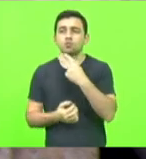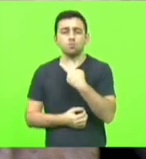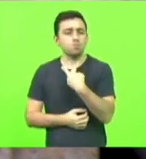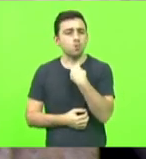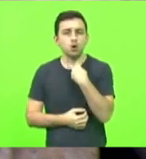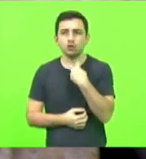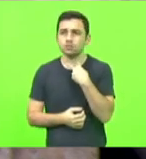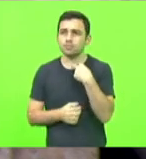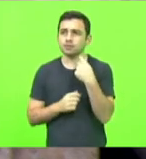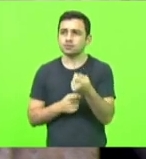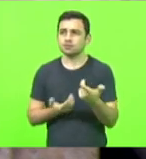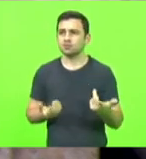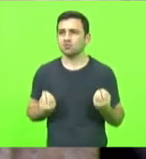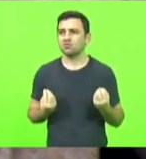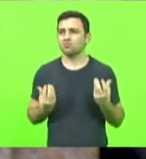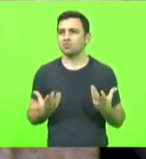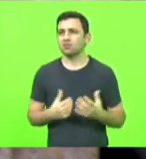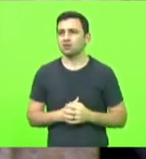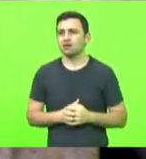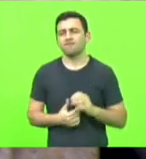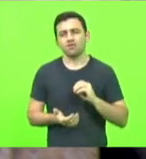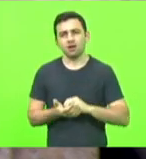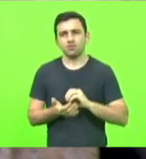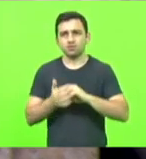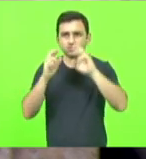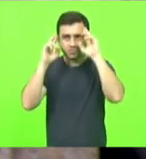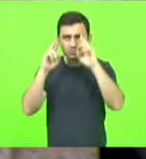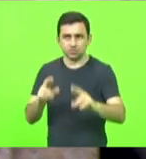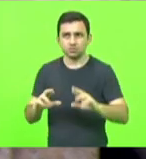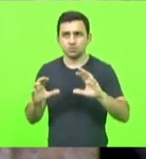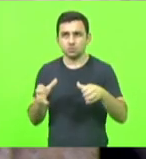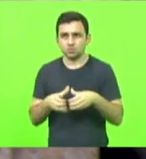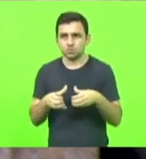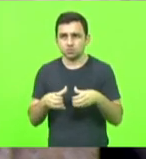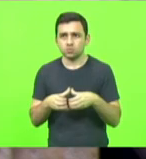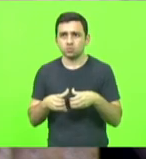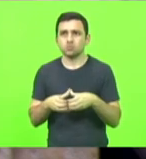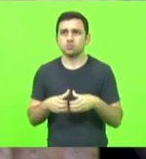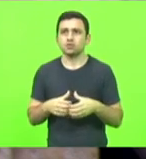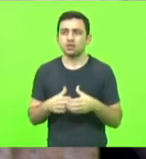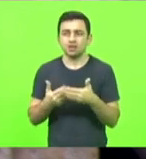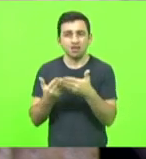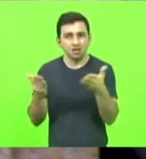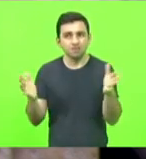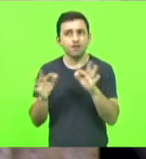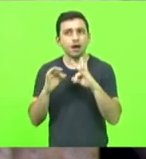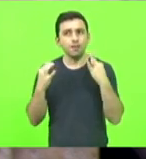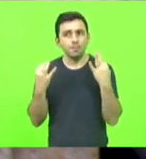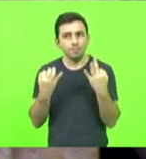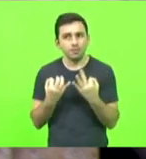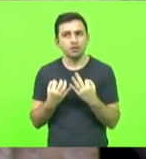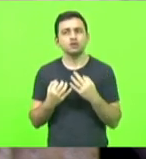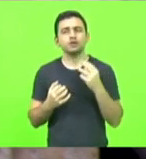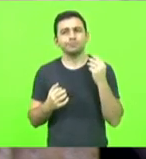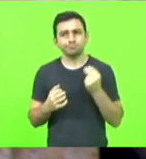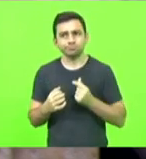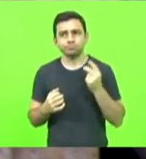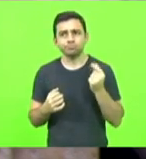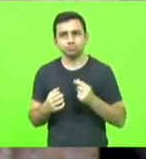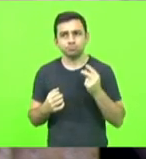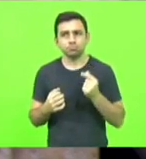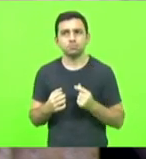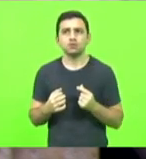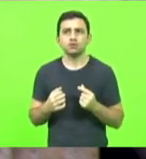sorte. Isso é falta de respeito com a colônia, falta de respeito com famílias que estão ali, há pelo menos, são